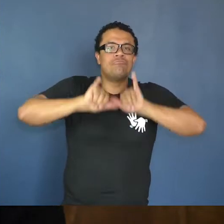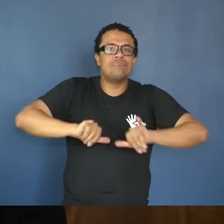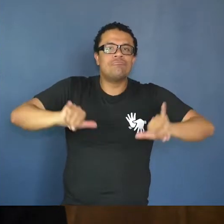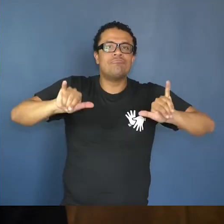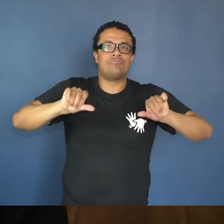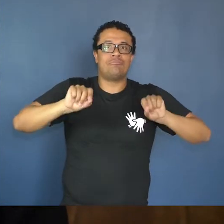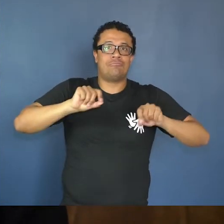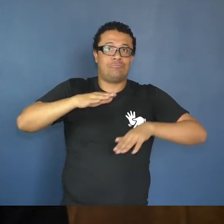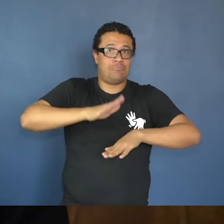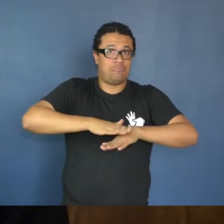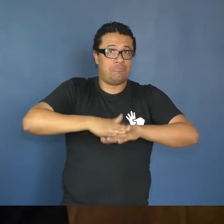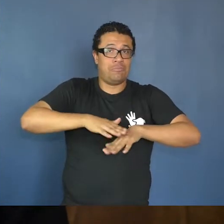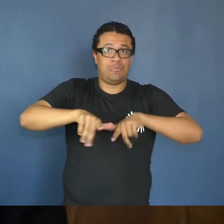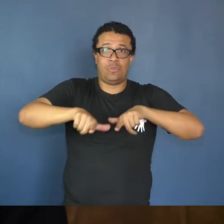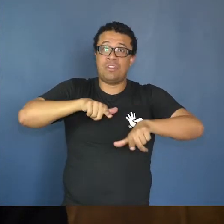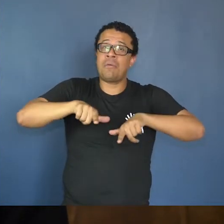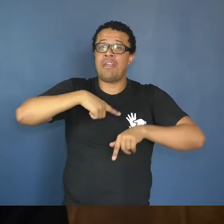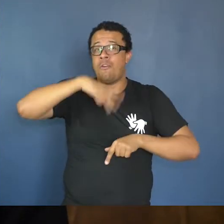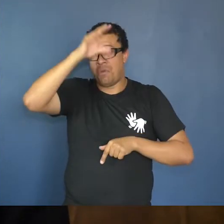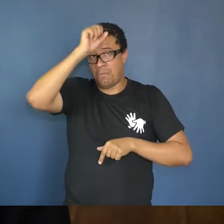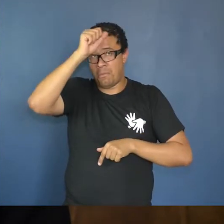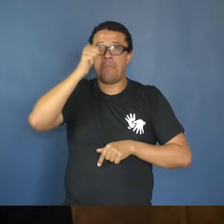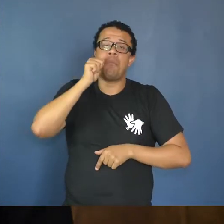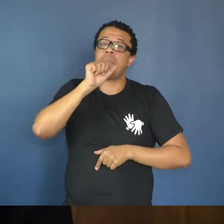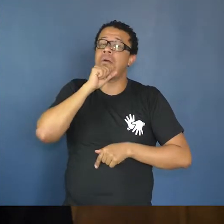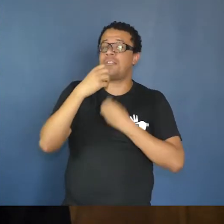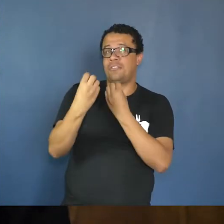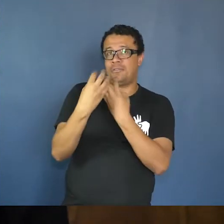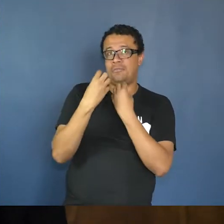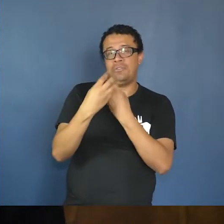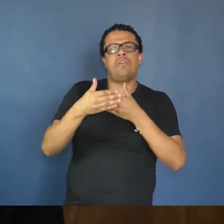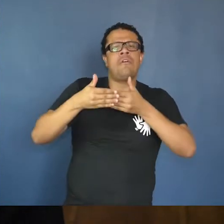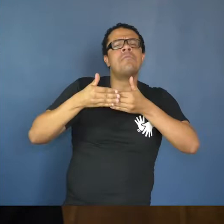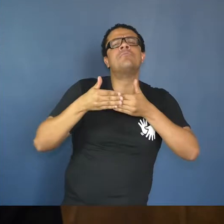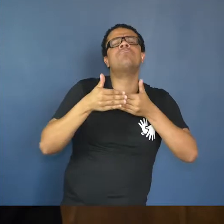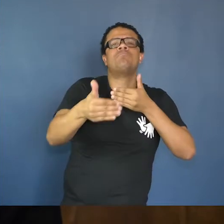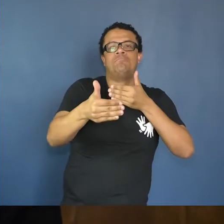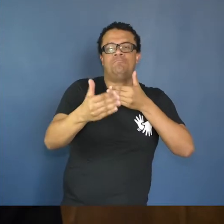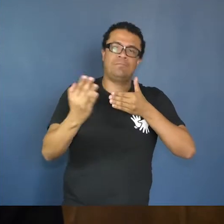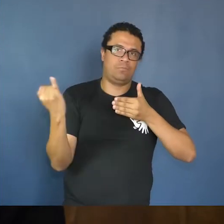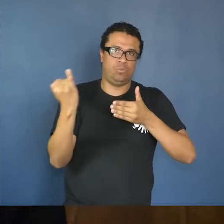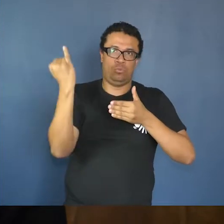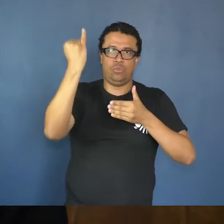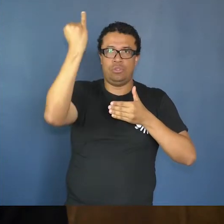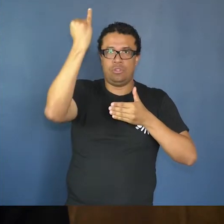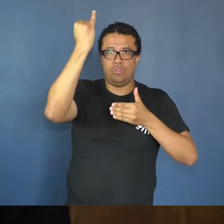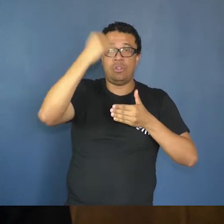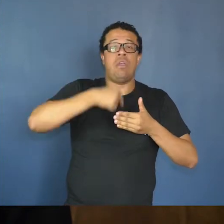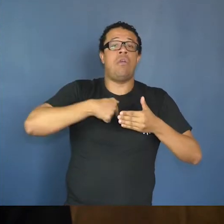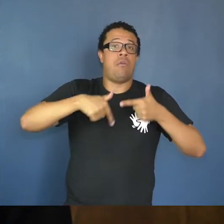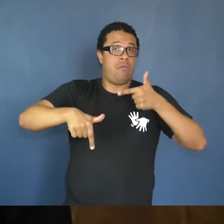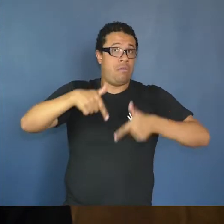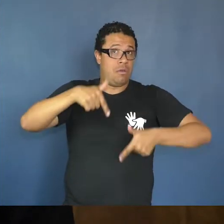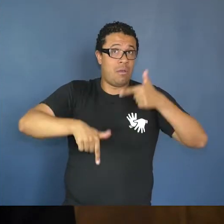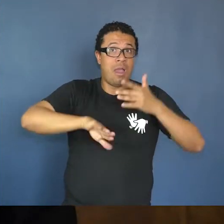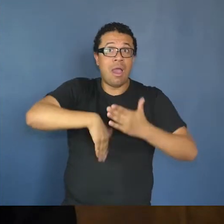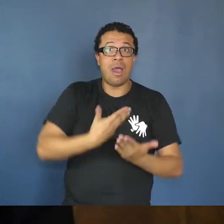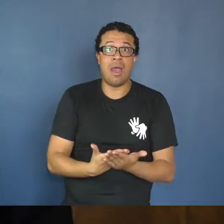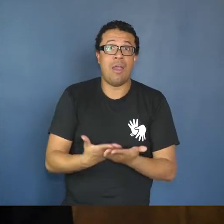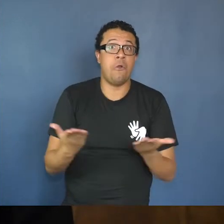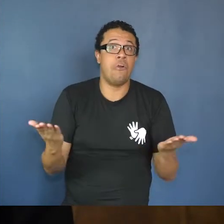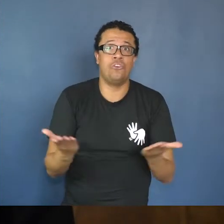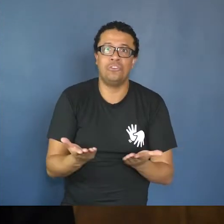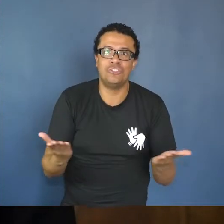muito orgulho, né, desse trabalho que eu aprendi com ela e quis levar ele para frente, né? Como eu